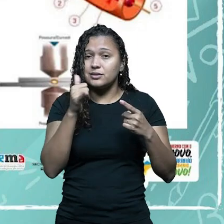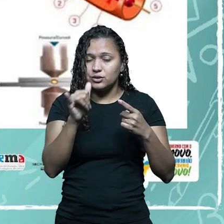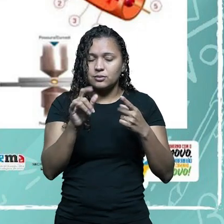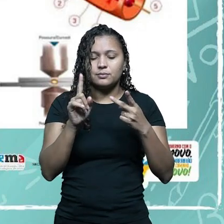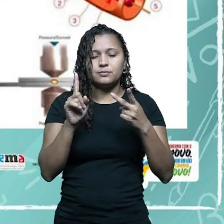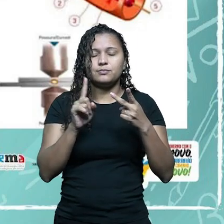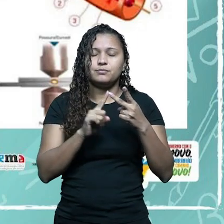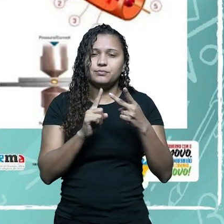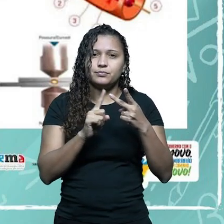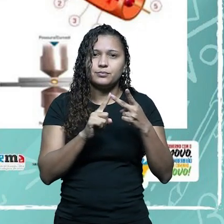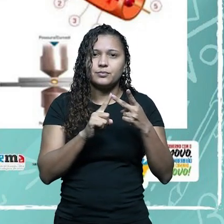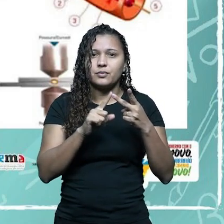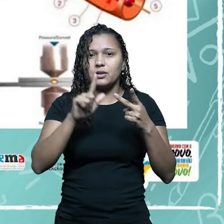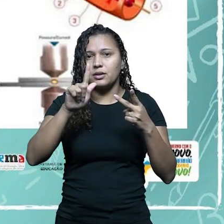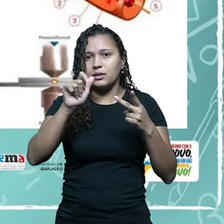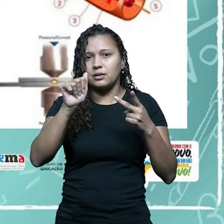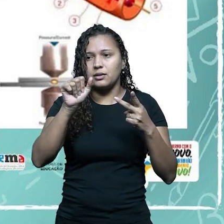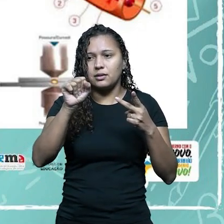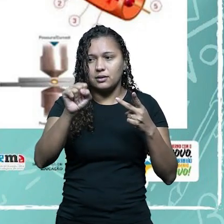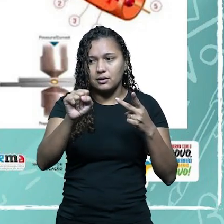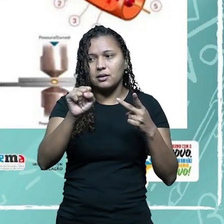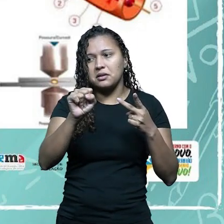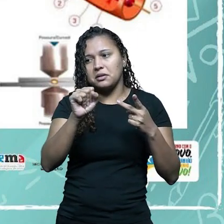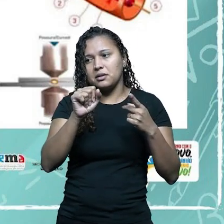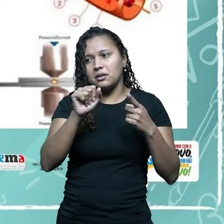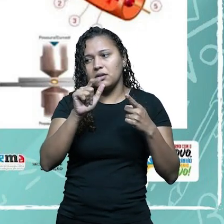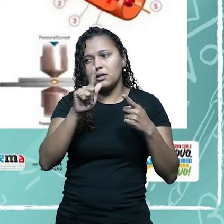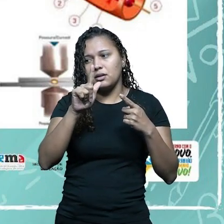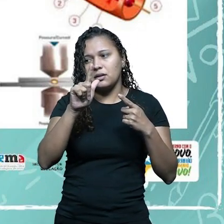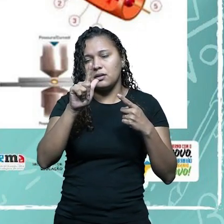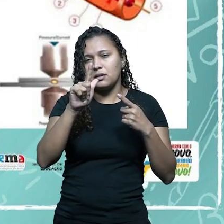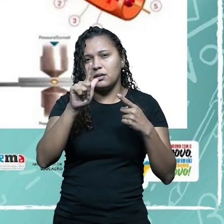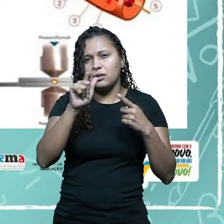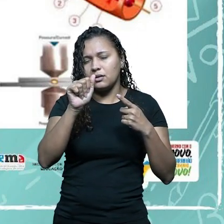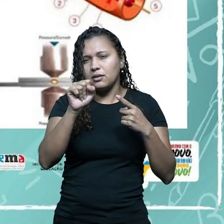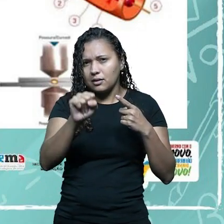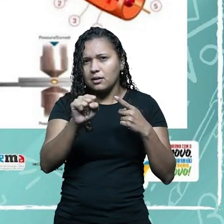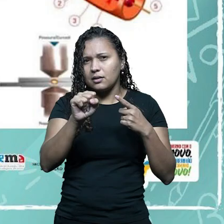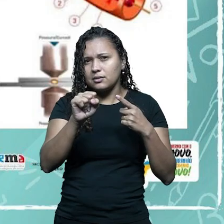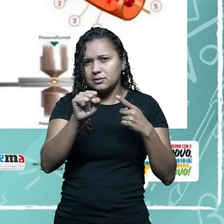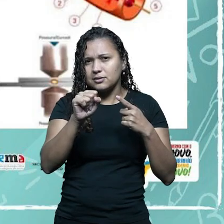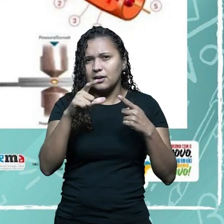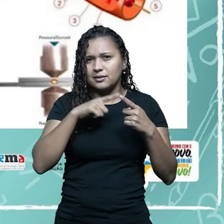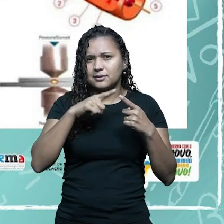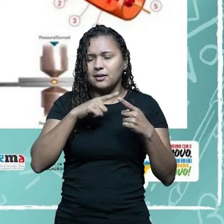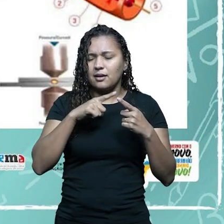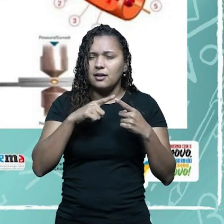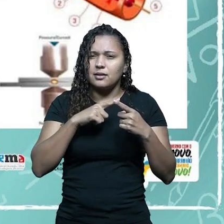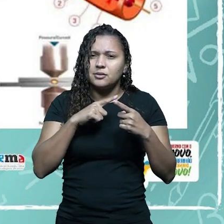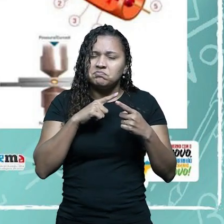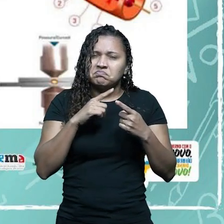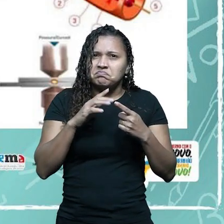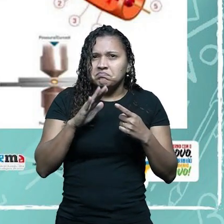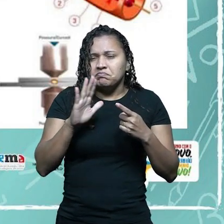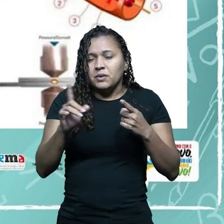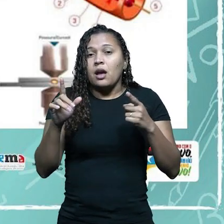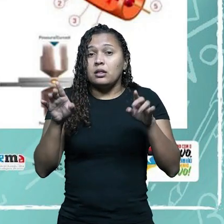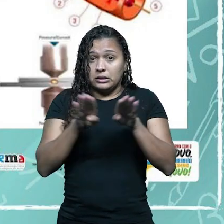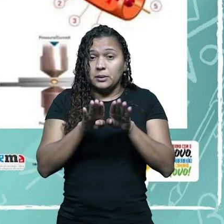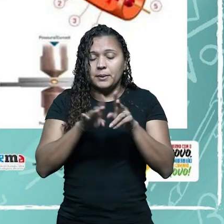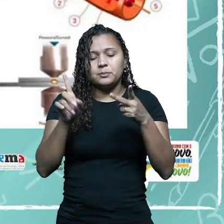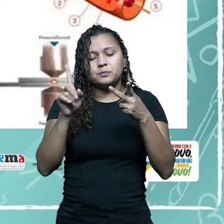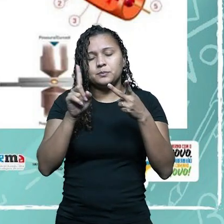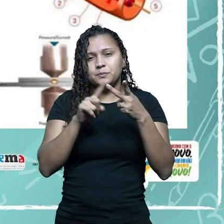aquele que utiliza apenas a energia ali, e o gás com oxigênio, você tem aquela parte